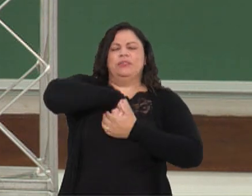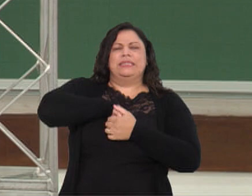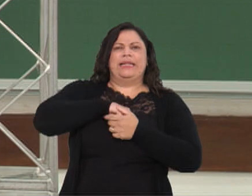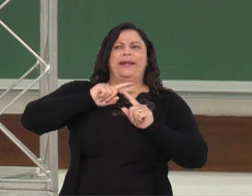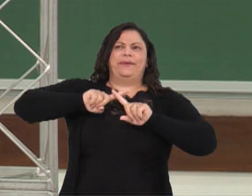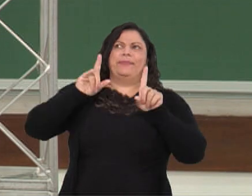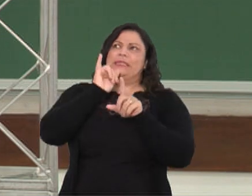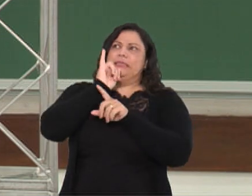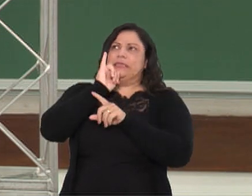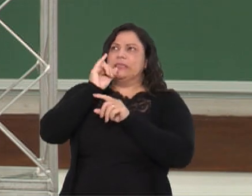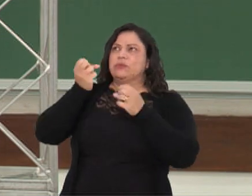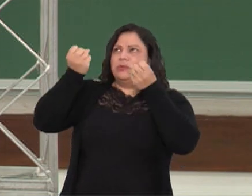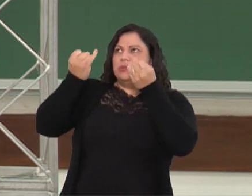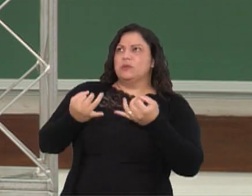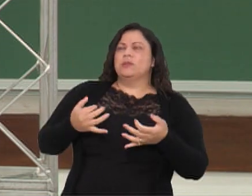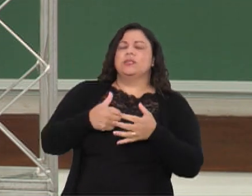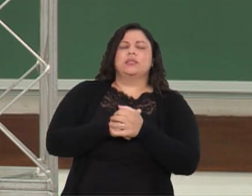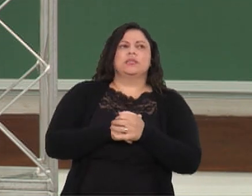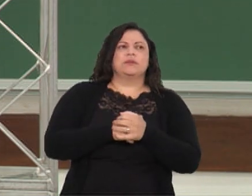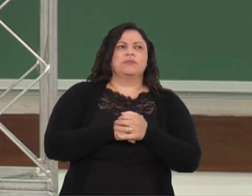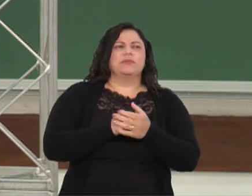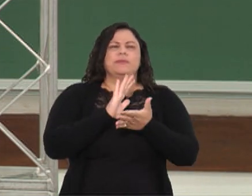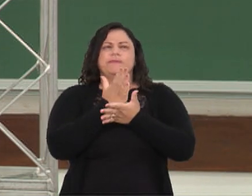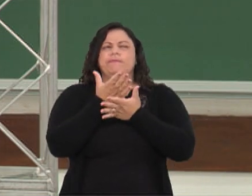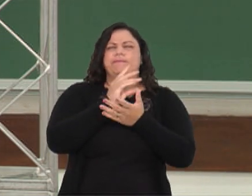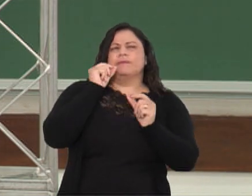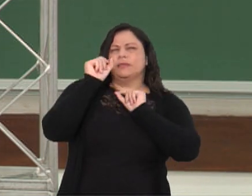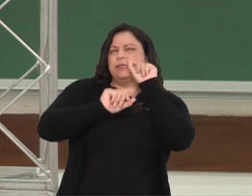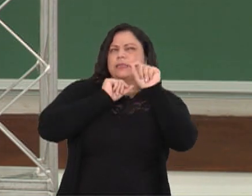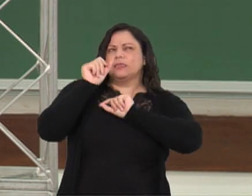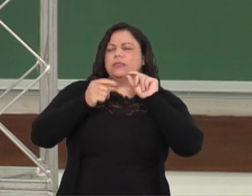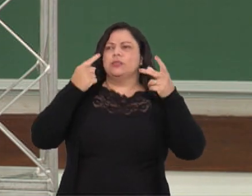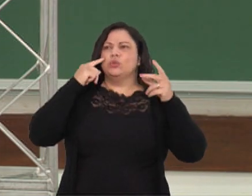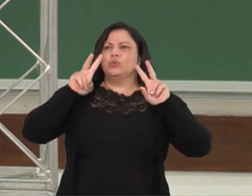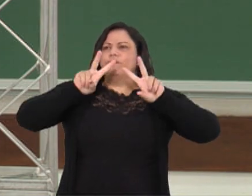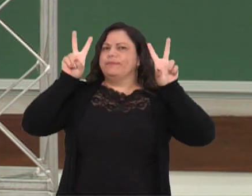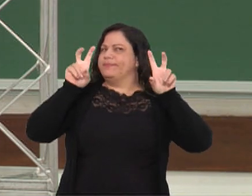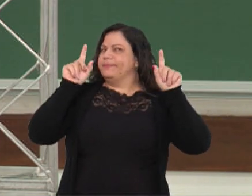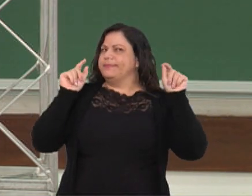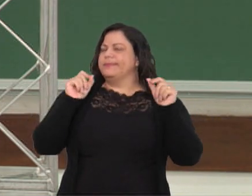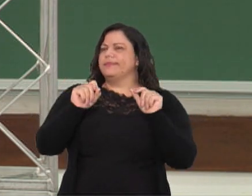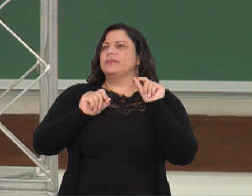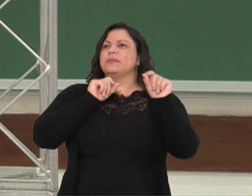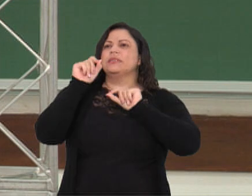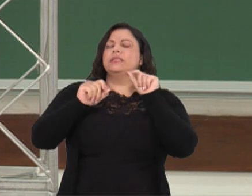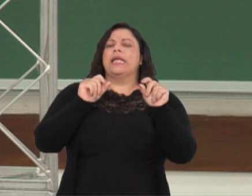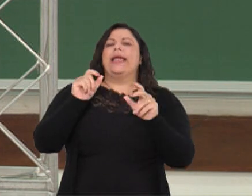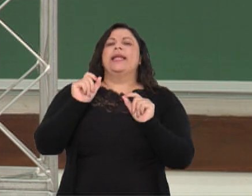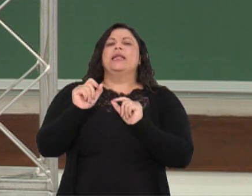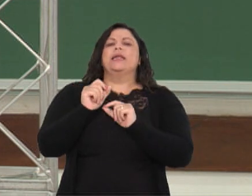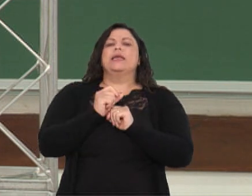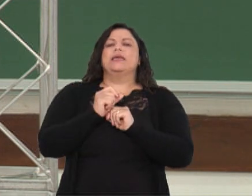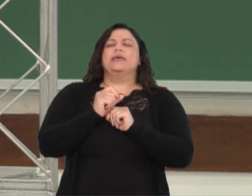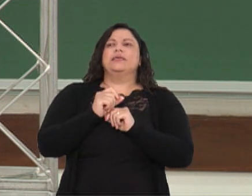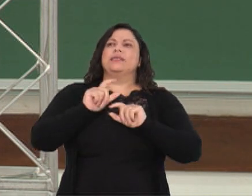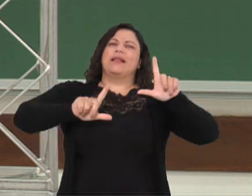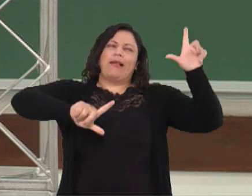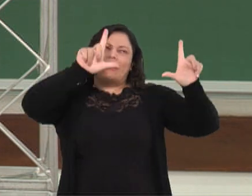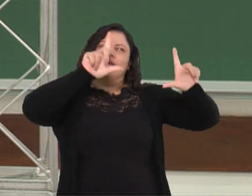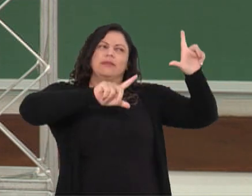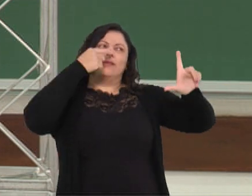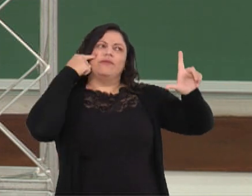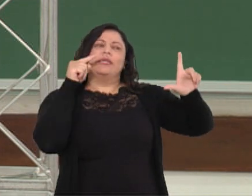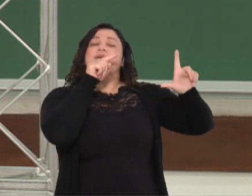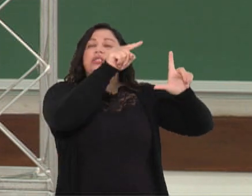colocar, por exemplo, tem certas pegadinhas que se faz muito nos programas de televisão, de colocar